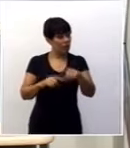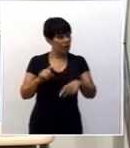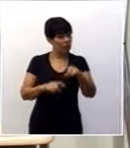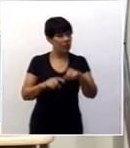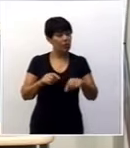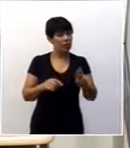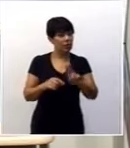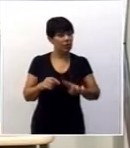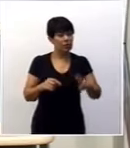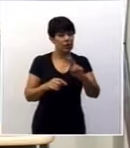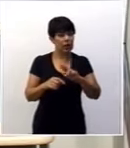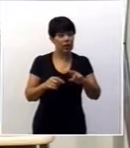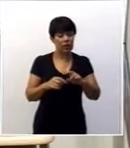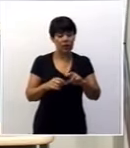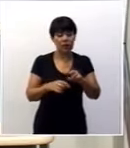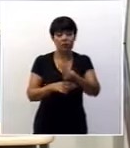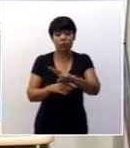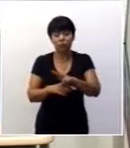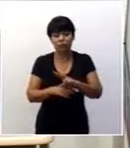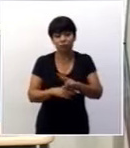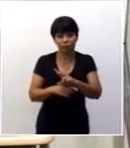no sensoriamento remoto.